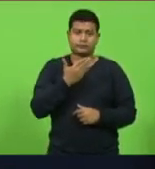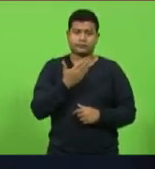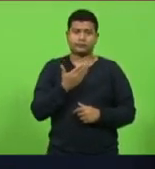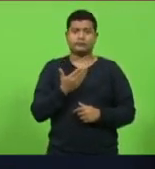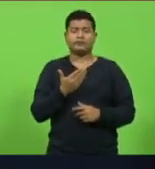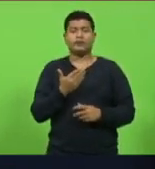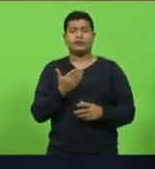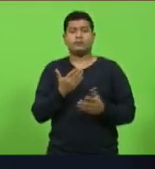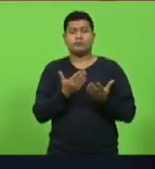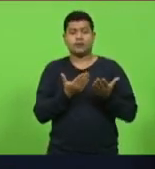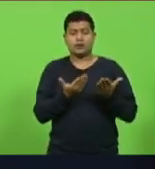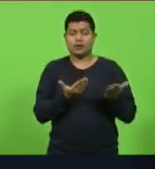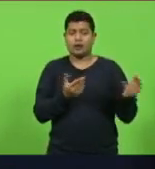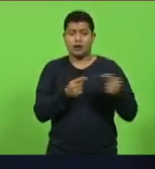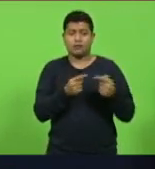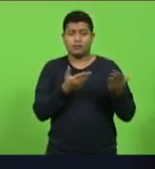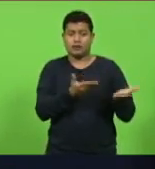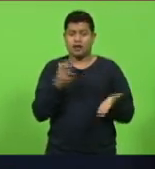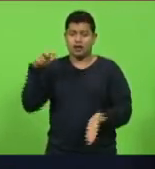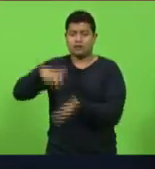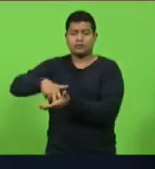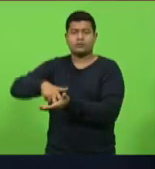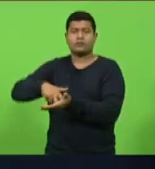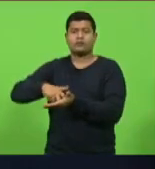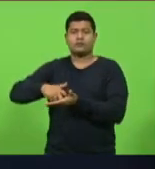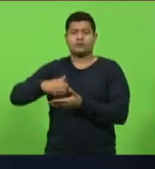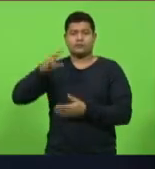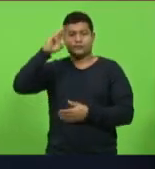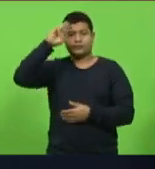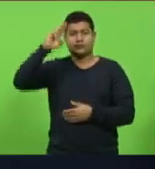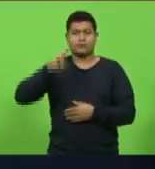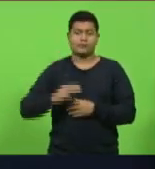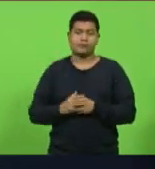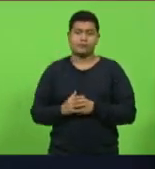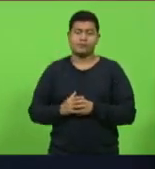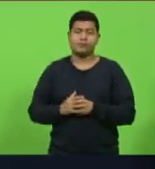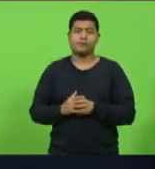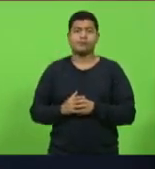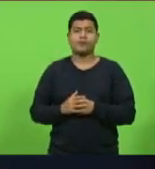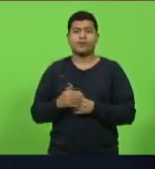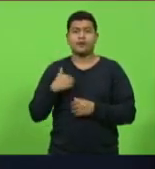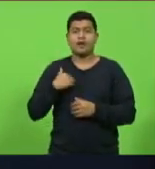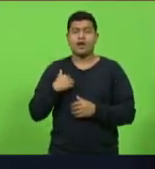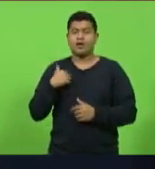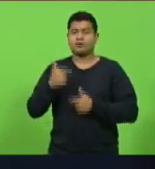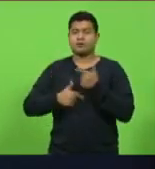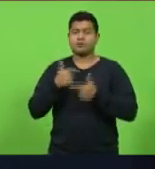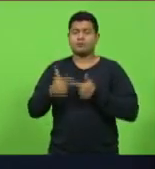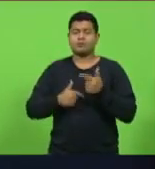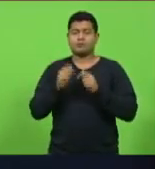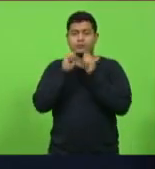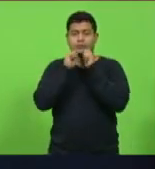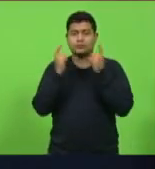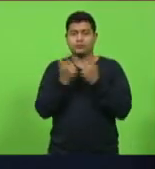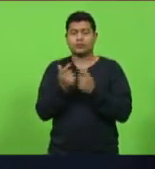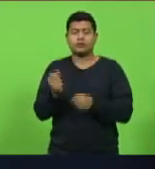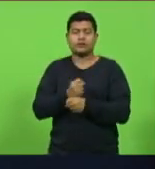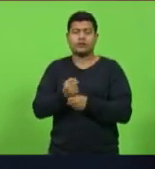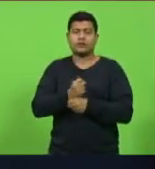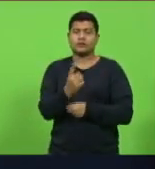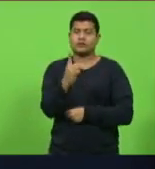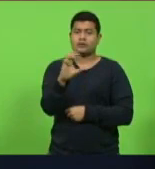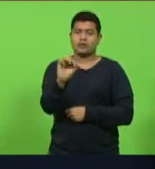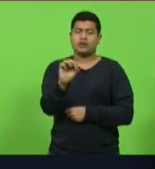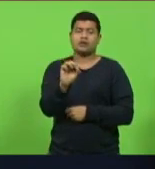a condenação do Governador se desenvolva o trabalho no Parlamento aqui na Assembleia há mais de dez anos